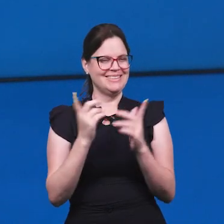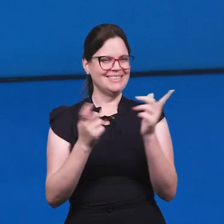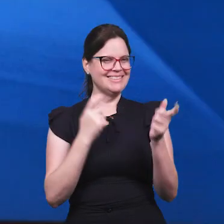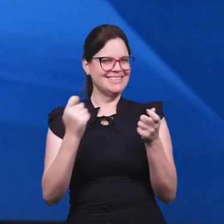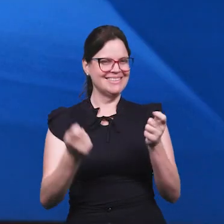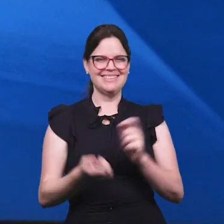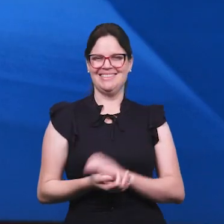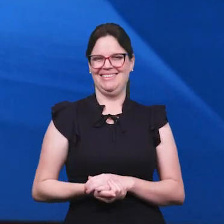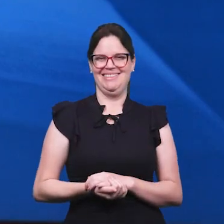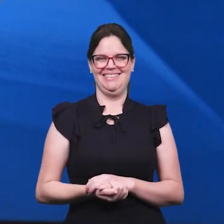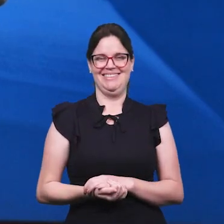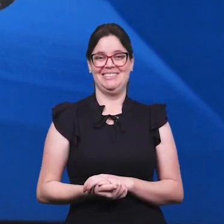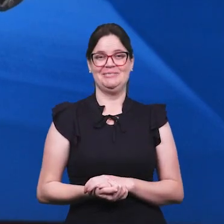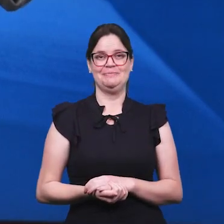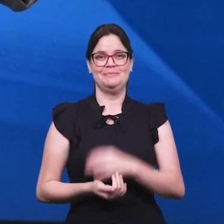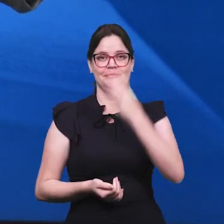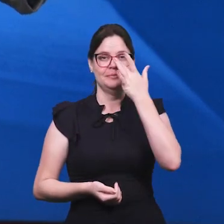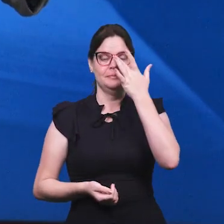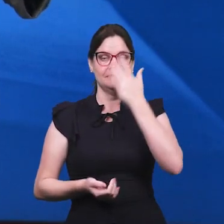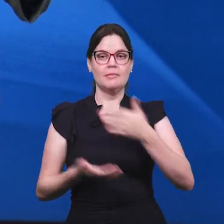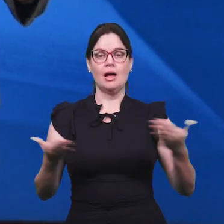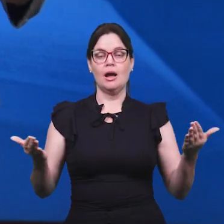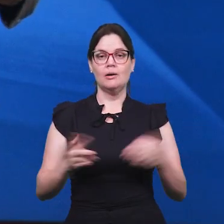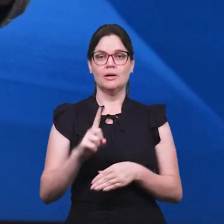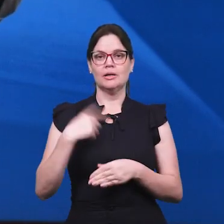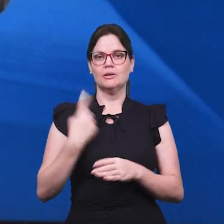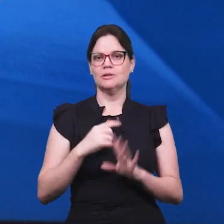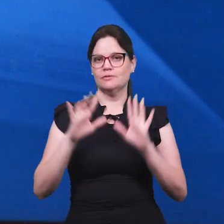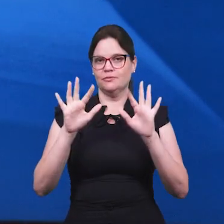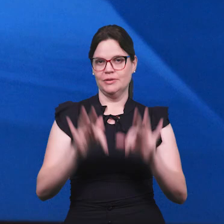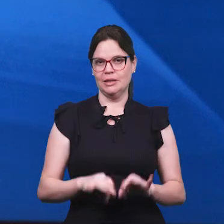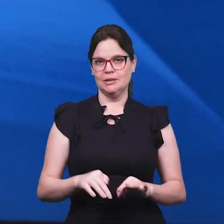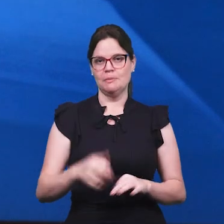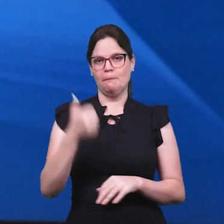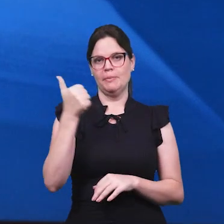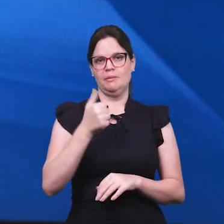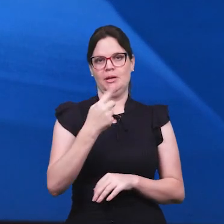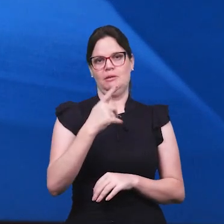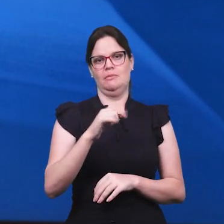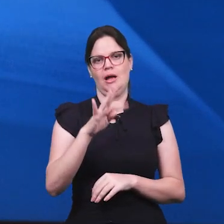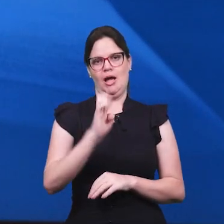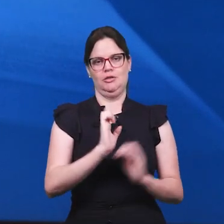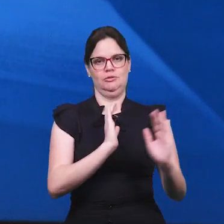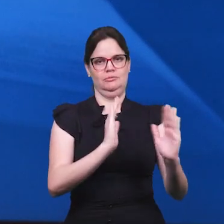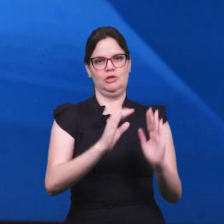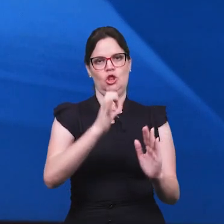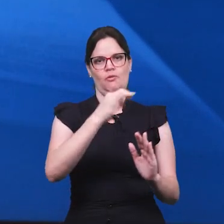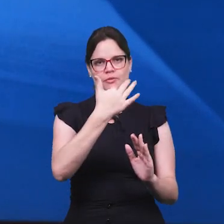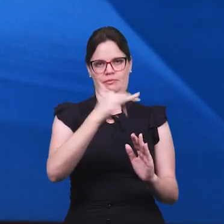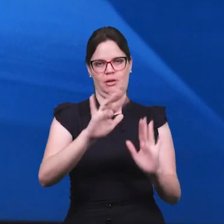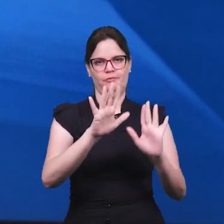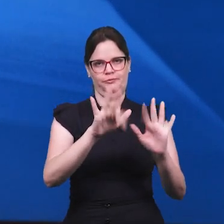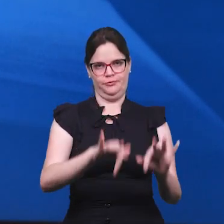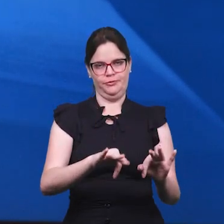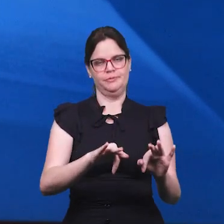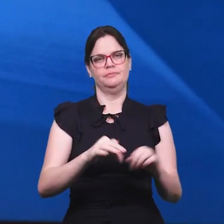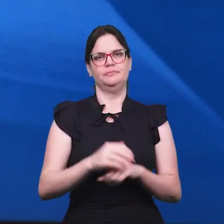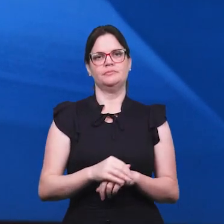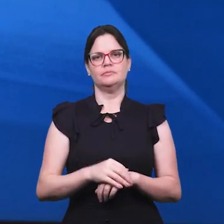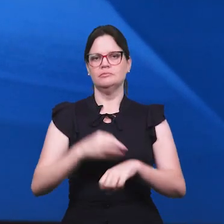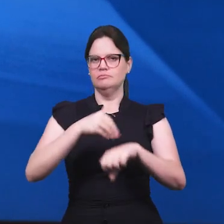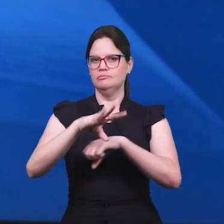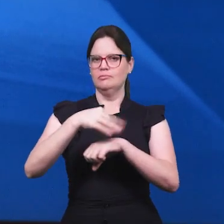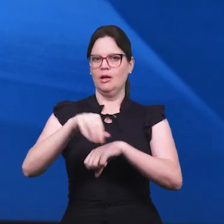nome do Senhor. Meus amados, então terminamos assim a primeira parte da Escola Bíblica Dominical, e fazemos aqui sempre a